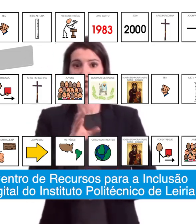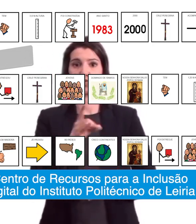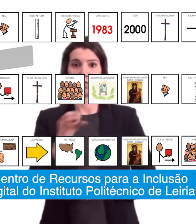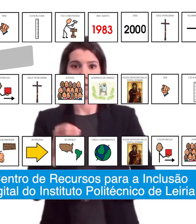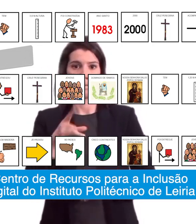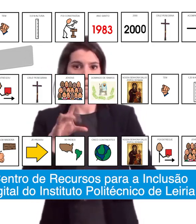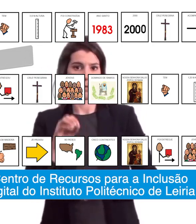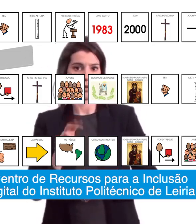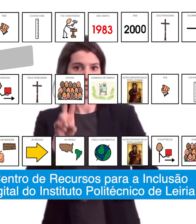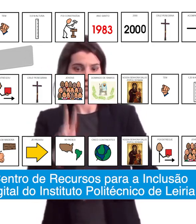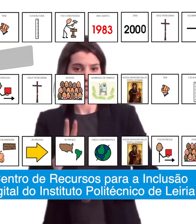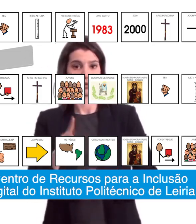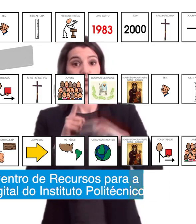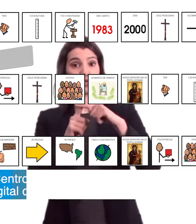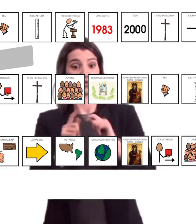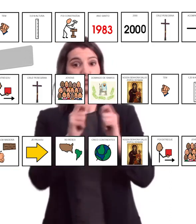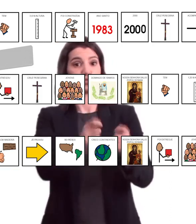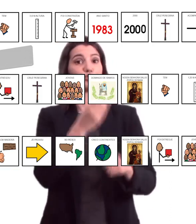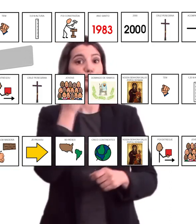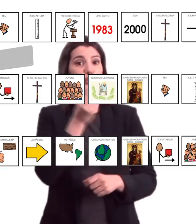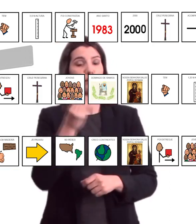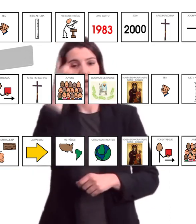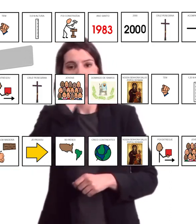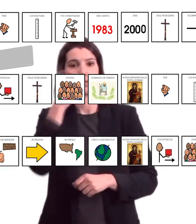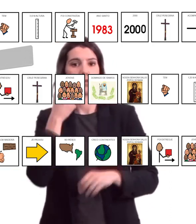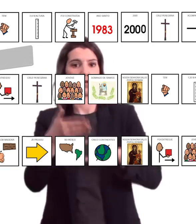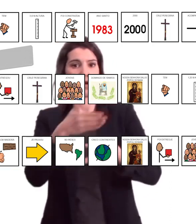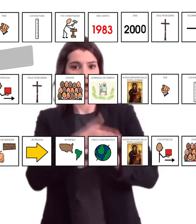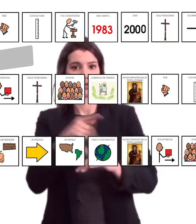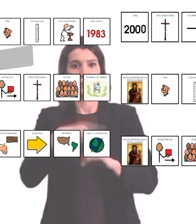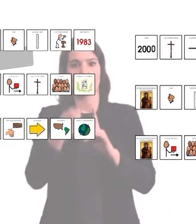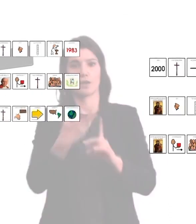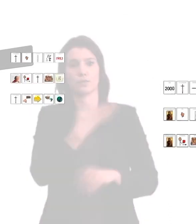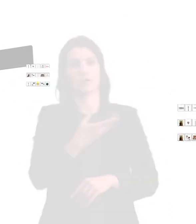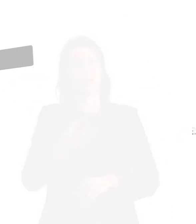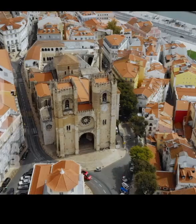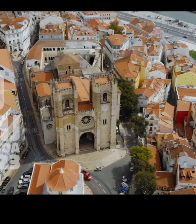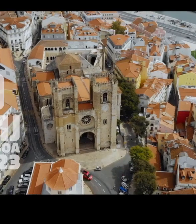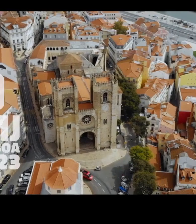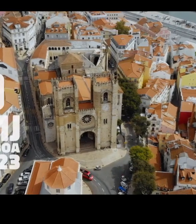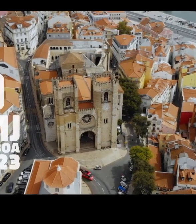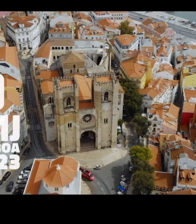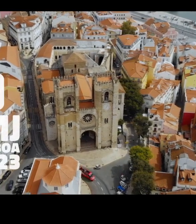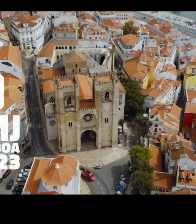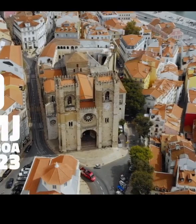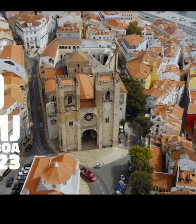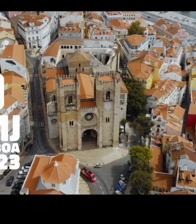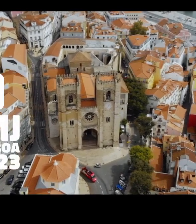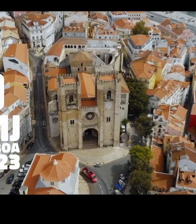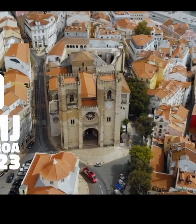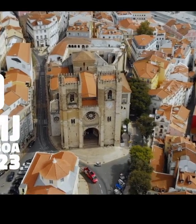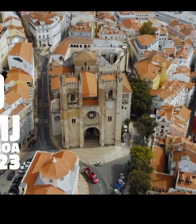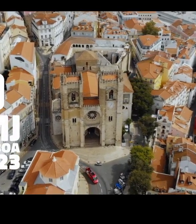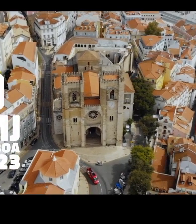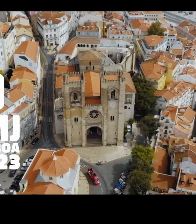Europeia, muitas vezes não cumpridas. A proposta para a Jornada Mundial da Juventude, que vai decorrer em Lisboa,